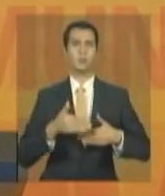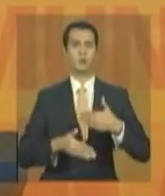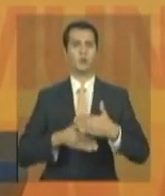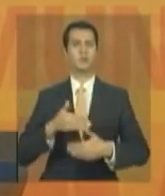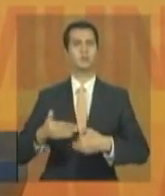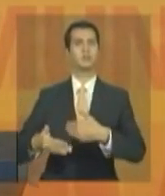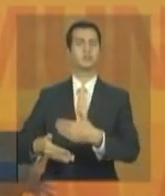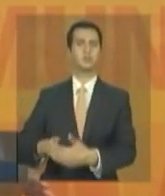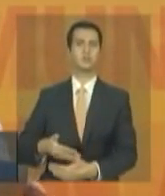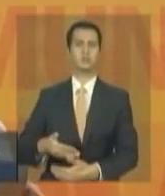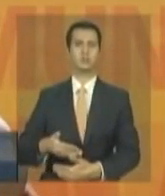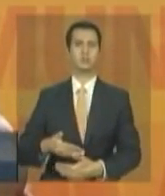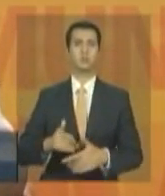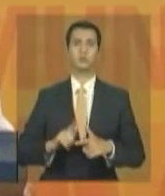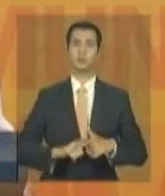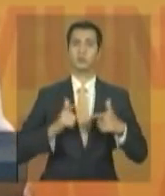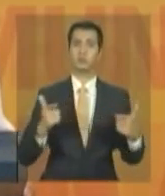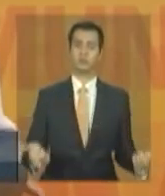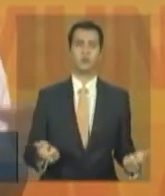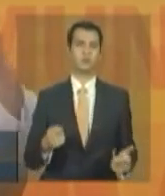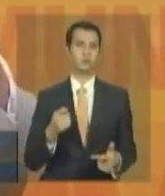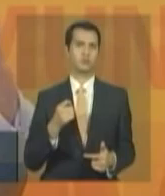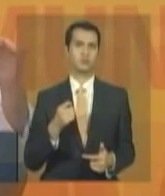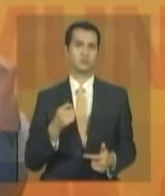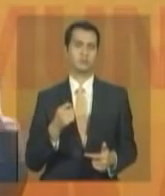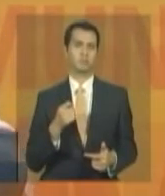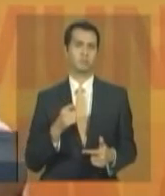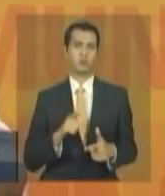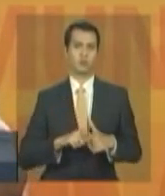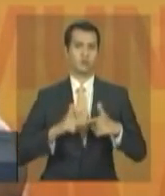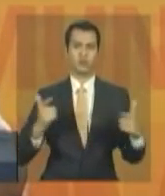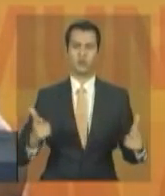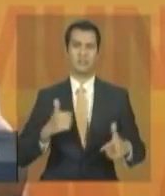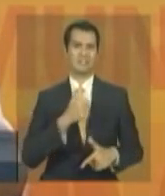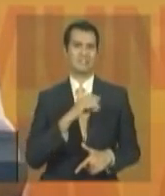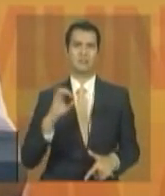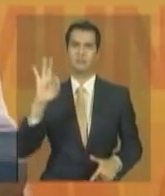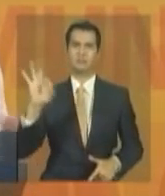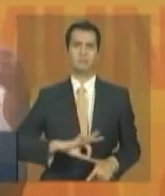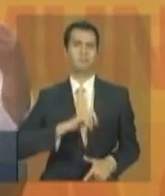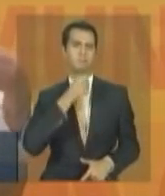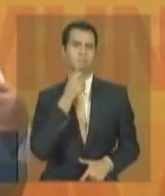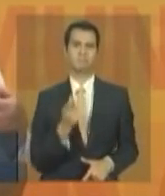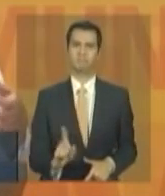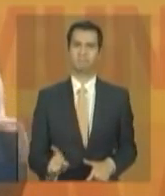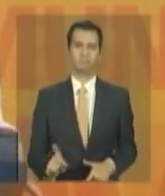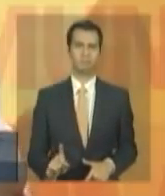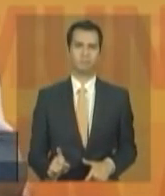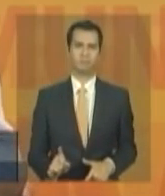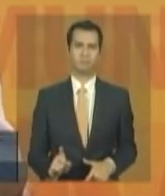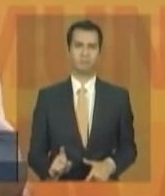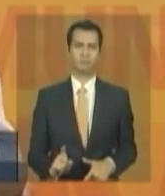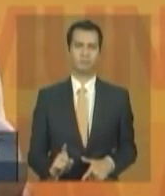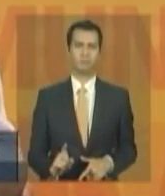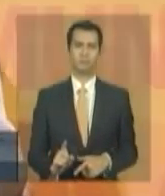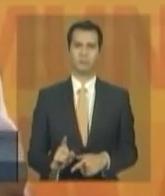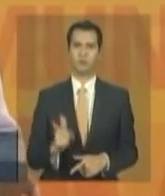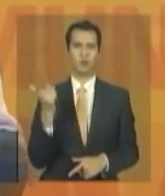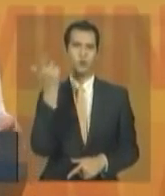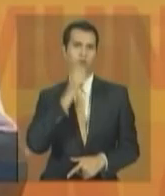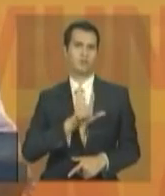processo de grande sucesso, de absoluto sucesso, definitivo sobre as